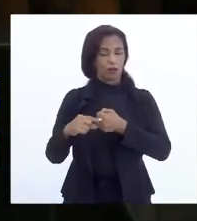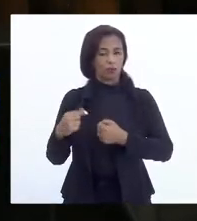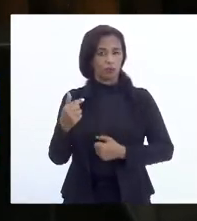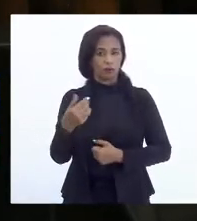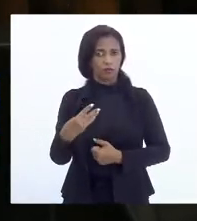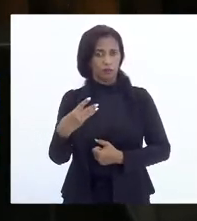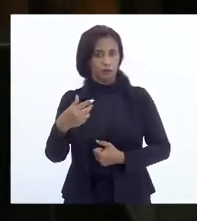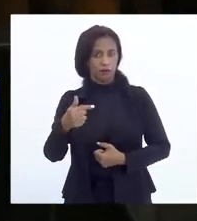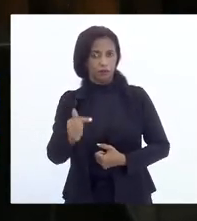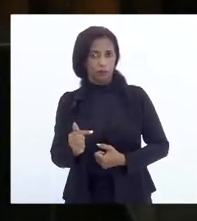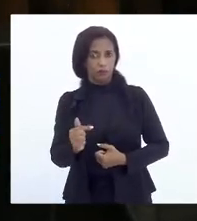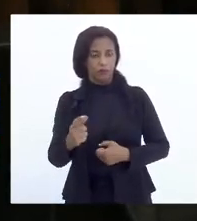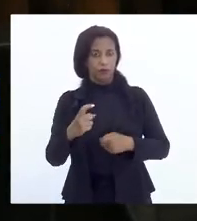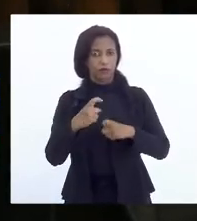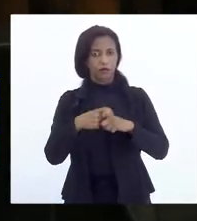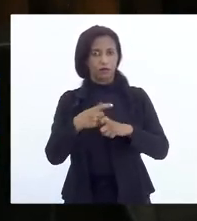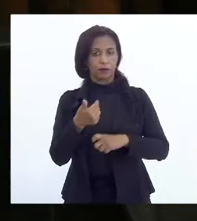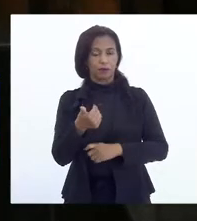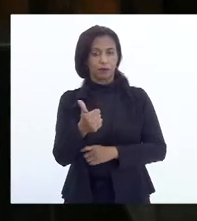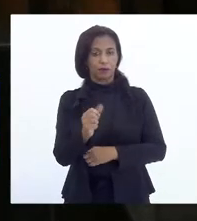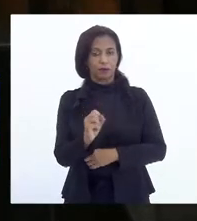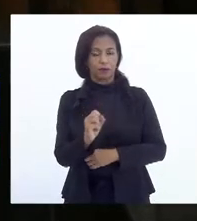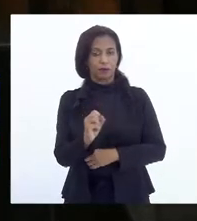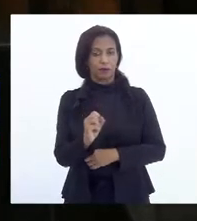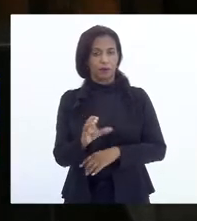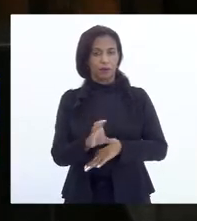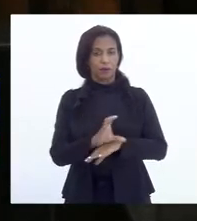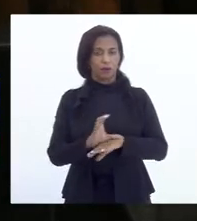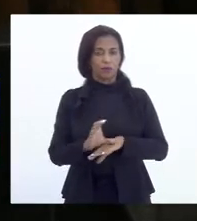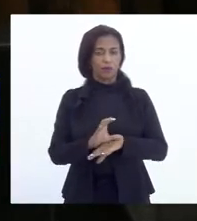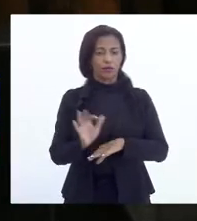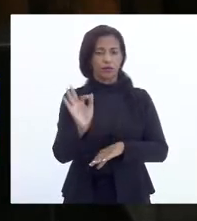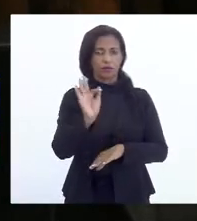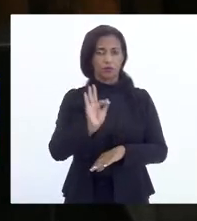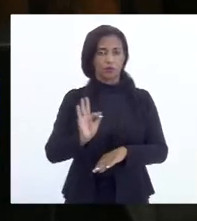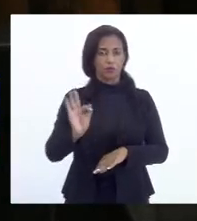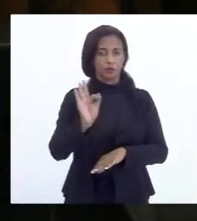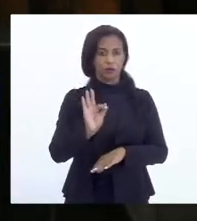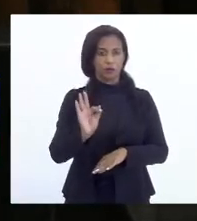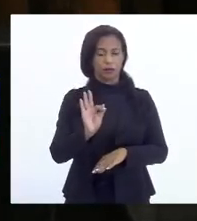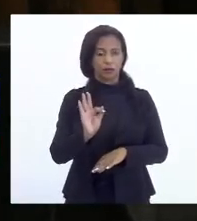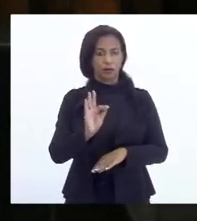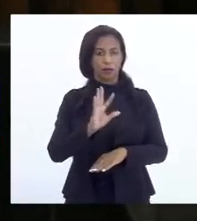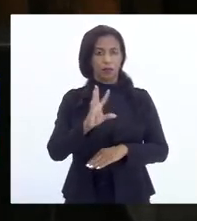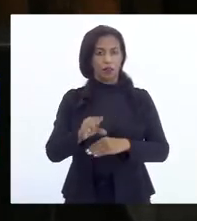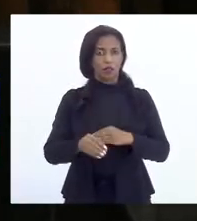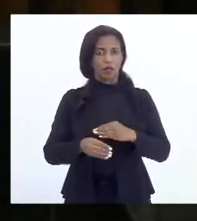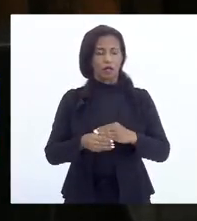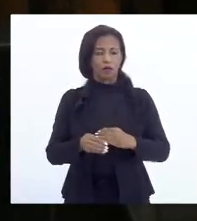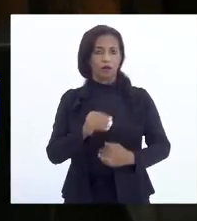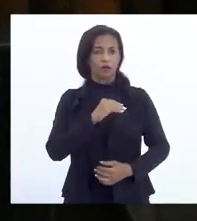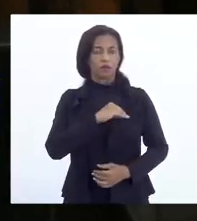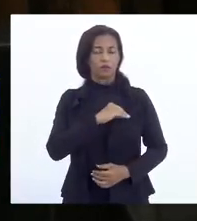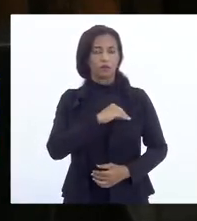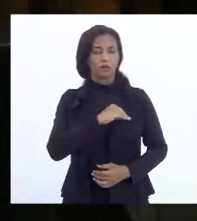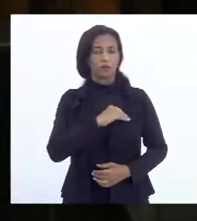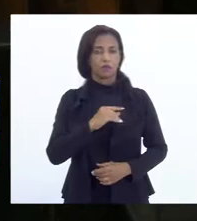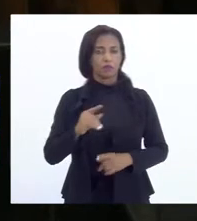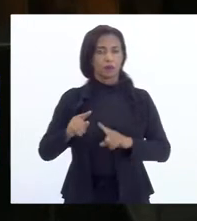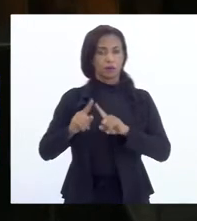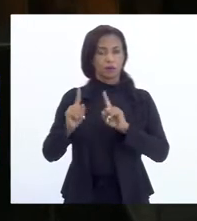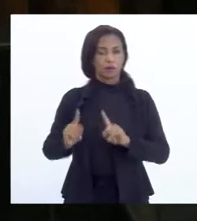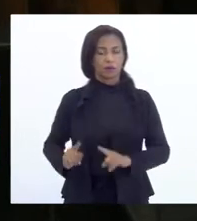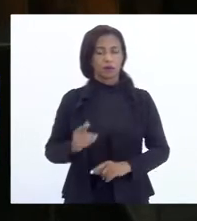37, inciso 10 da Constituição Federal, recomposição salarial aos